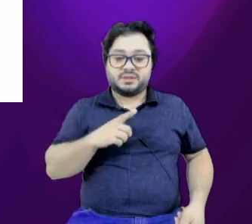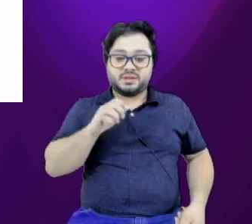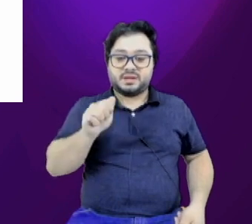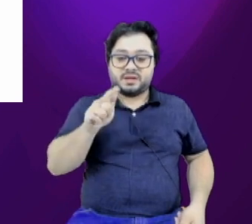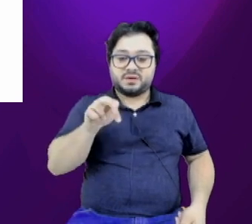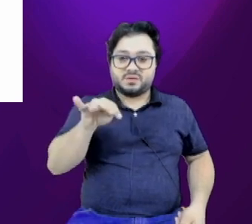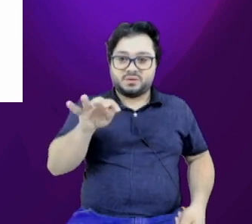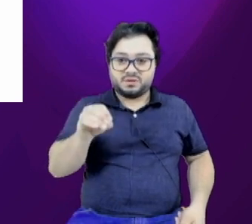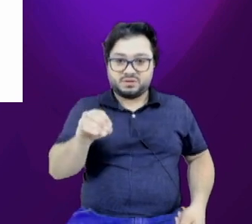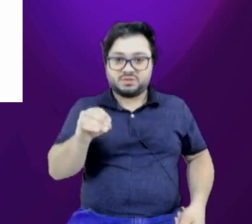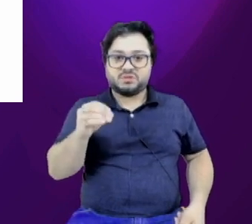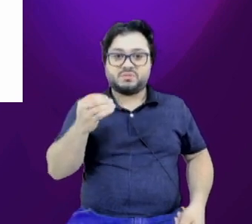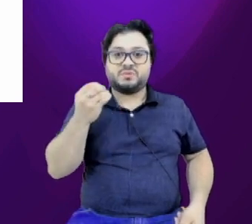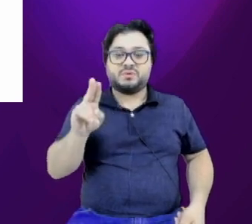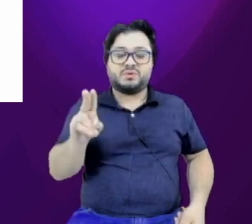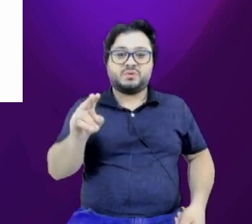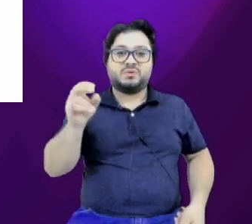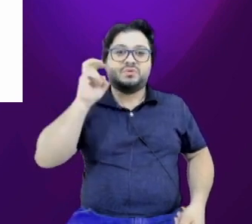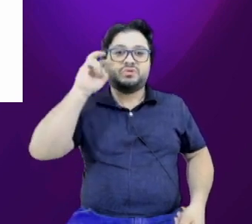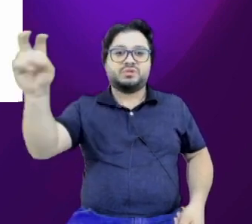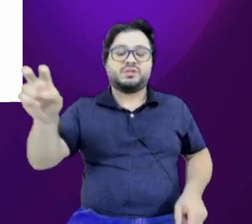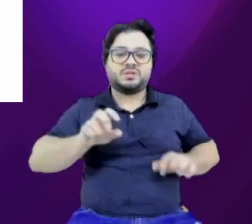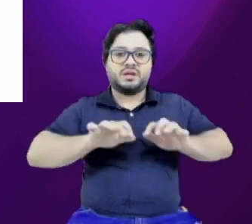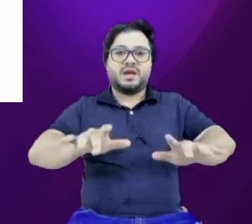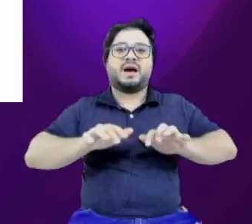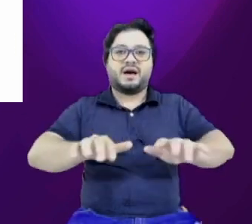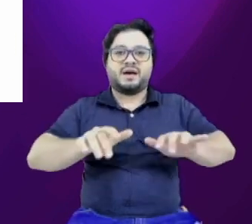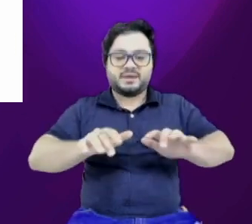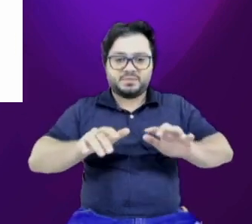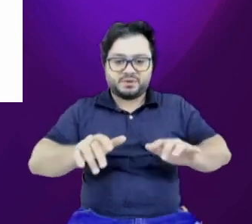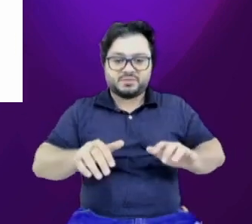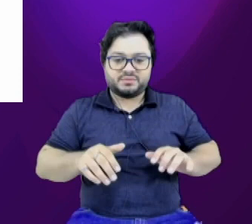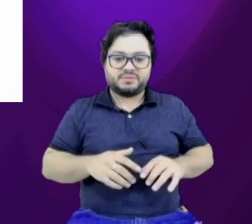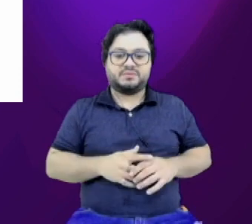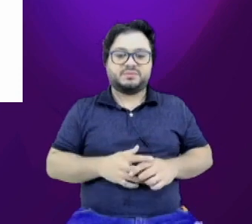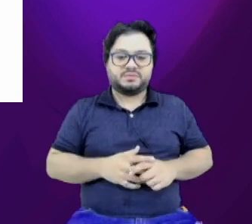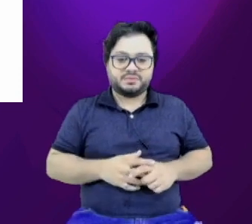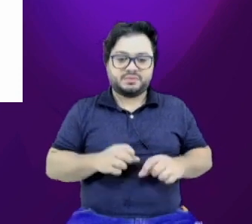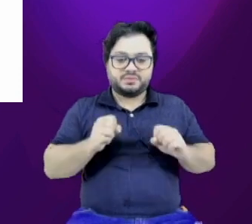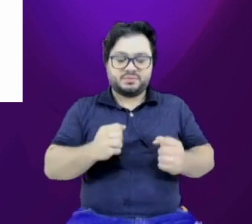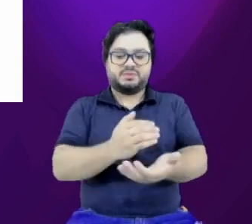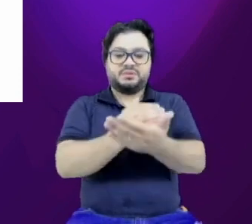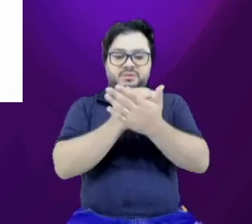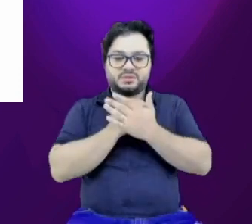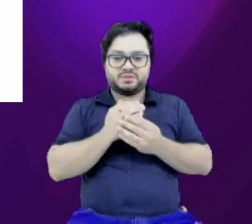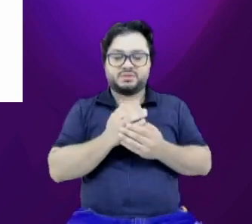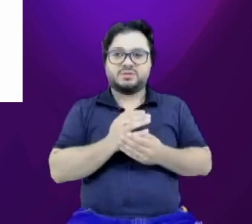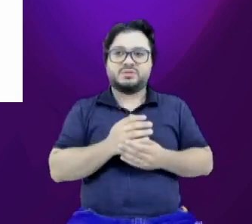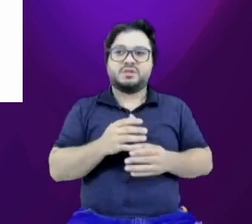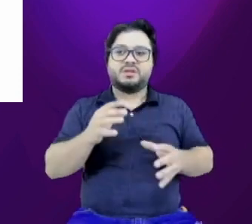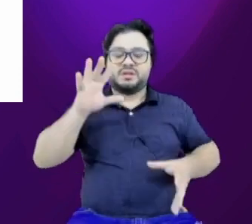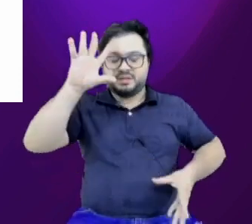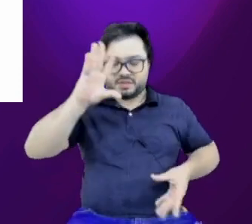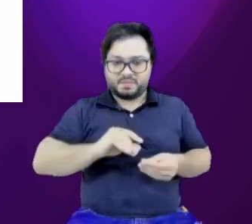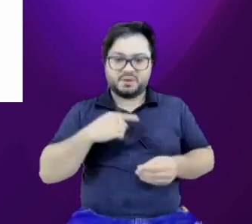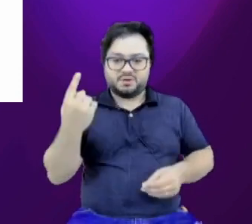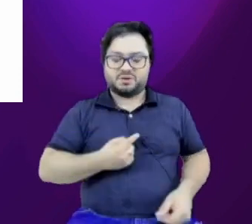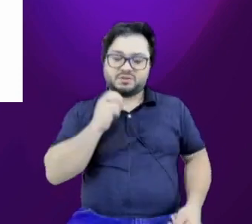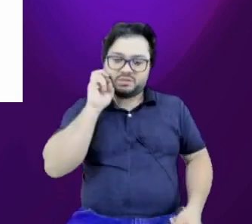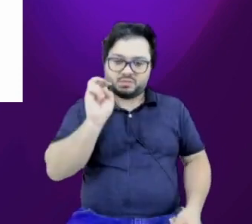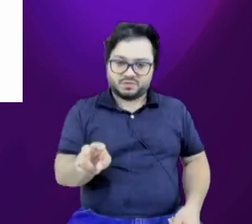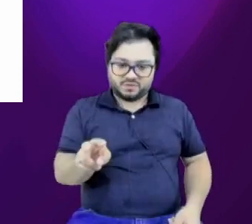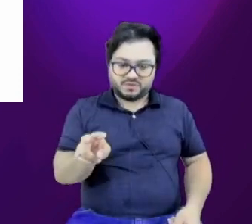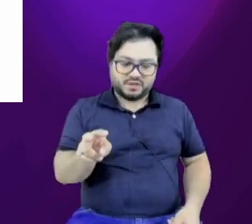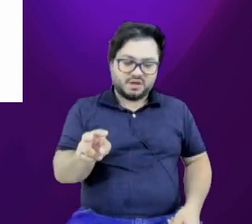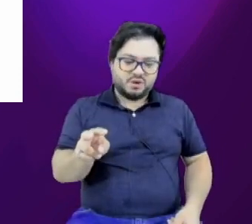algoritmos ou de inteligência artificial pode ajudar de sobremaneira nesse apagão que nós estamos vendo